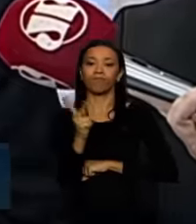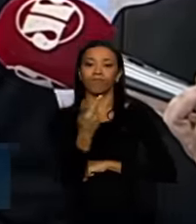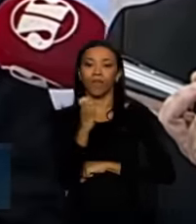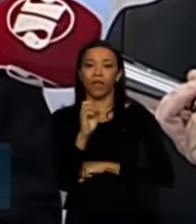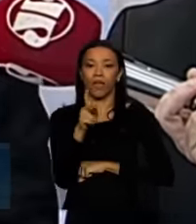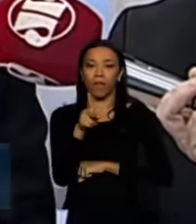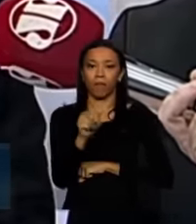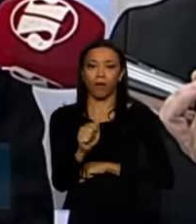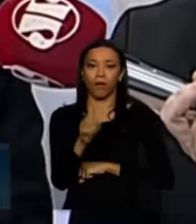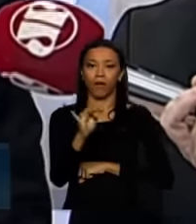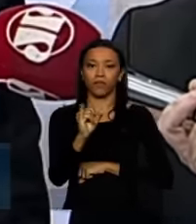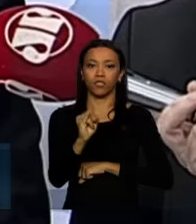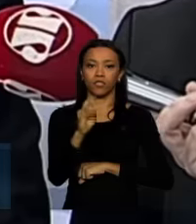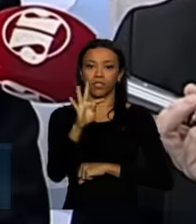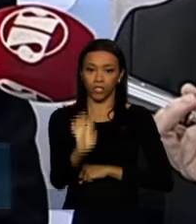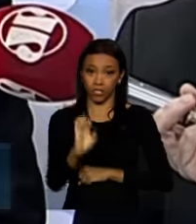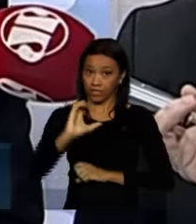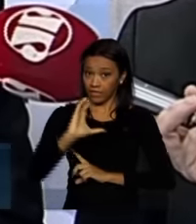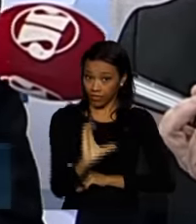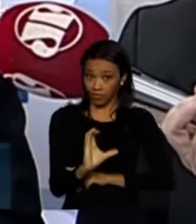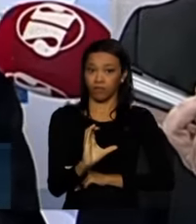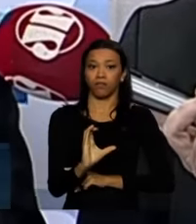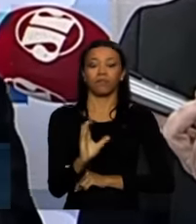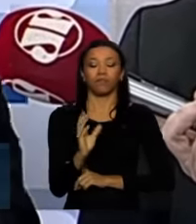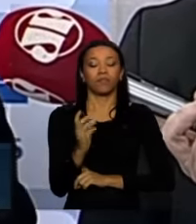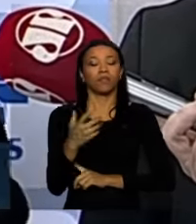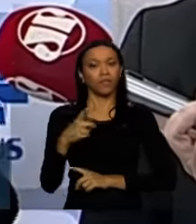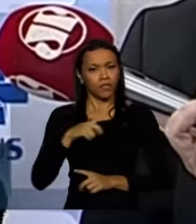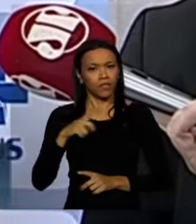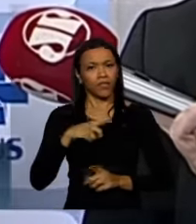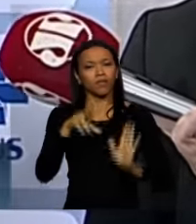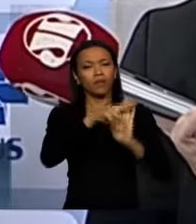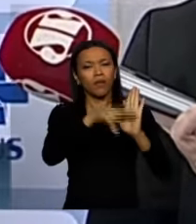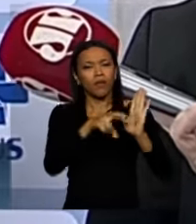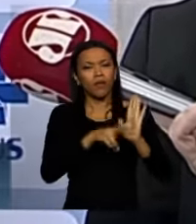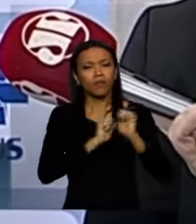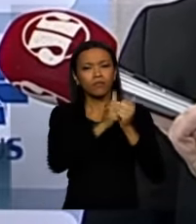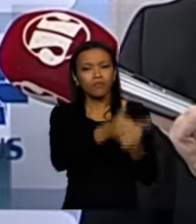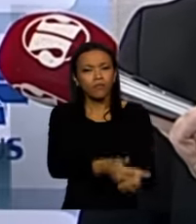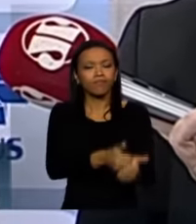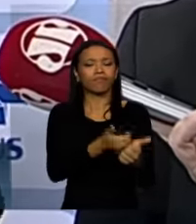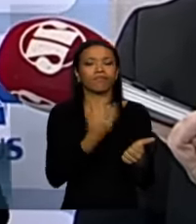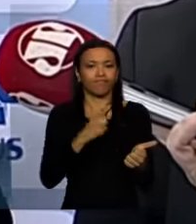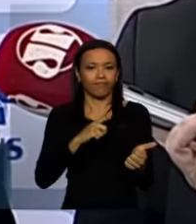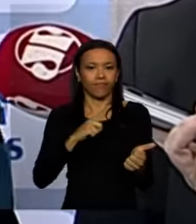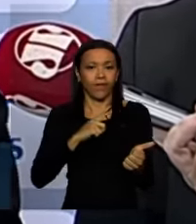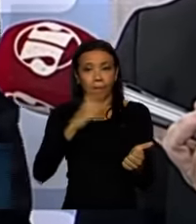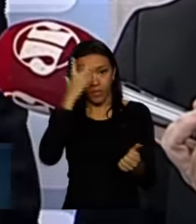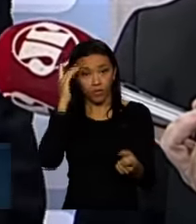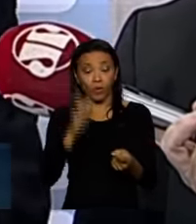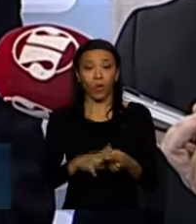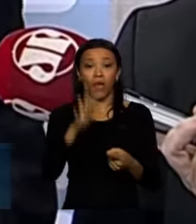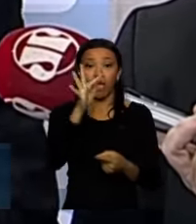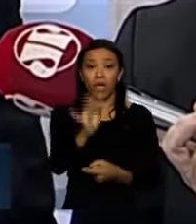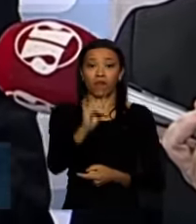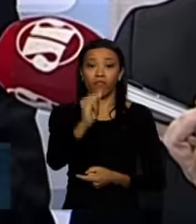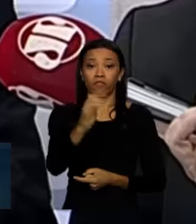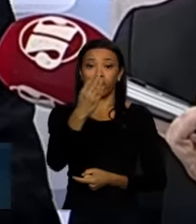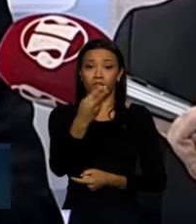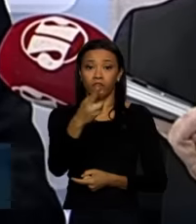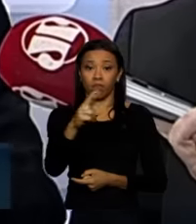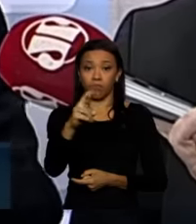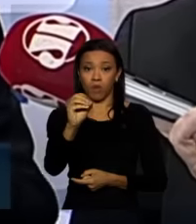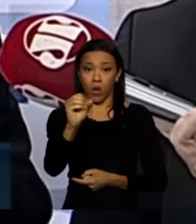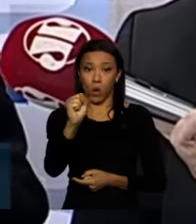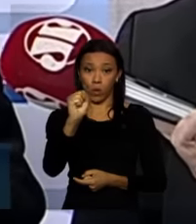preenche o protocolo preconizado pela Organização Mundial de Saúde São aqueles que têm fibrose hepática em